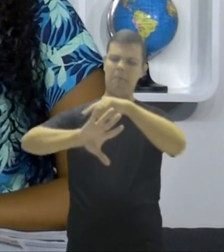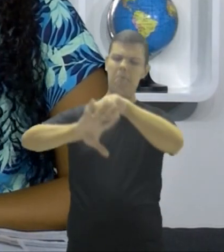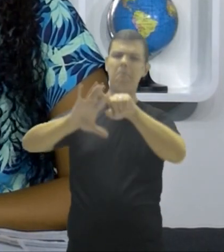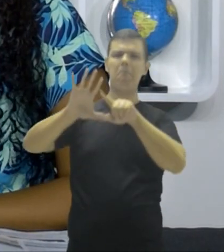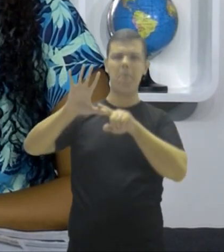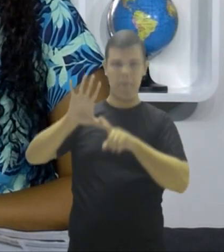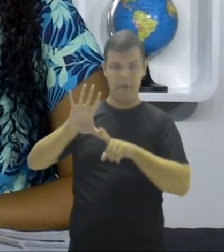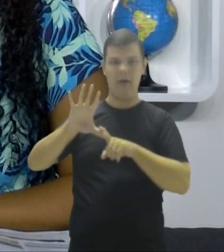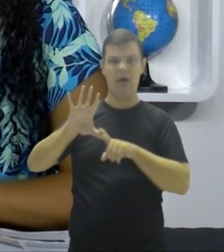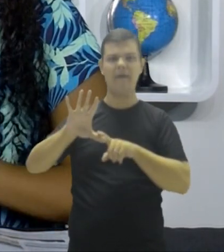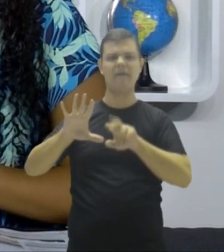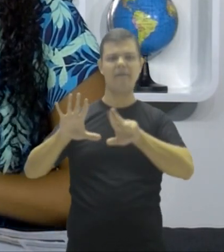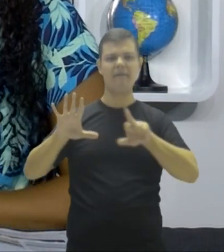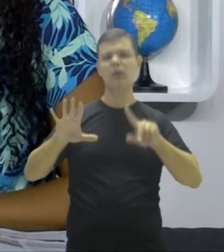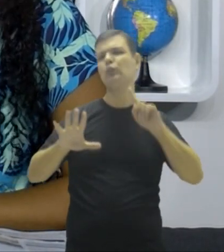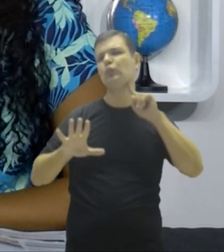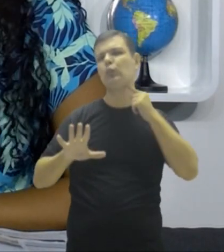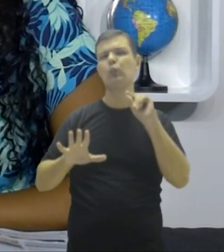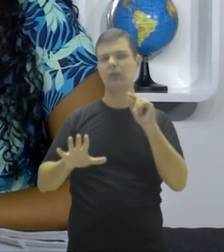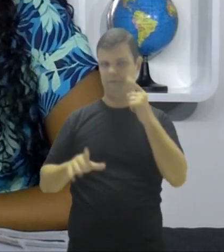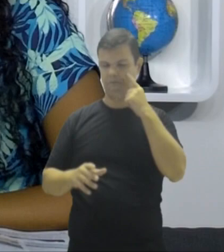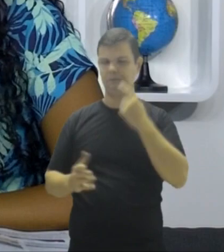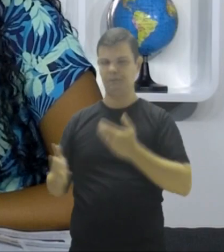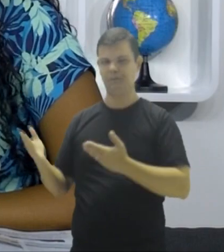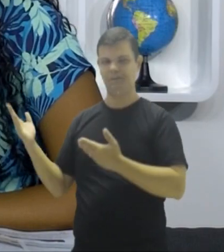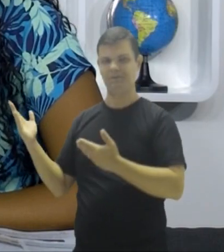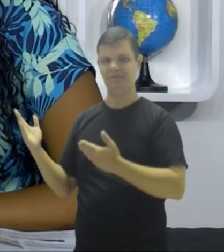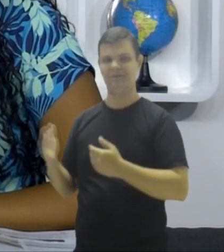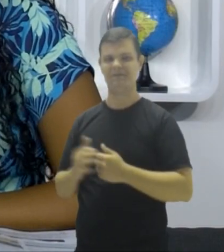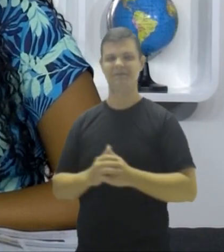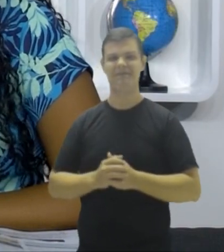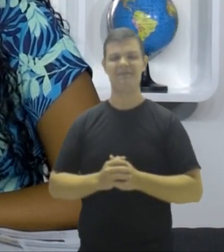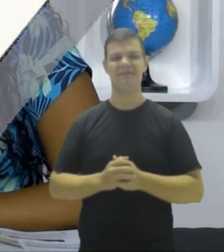tipos de poluição que eu acabei de falar para vocês.